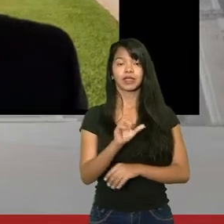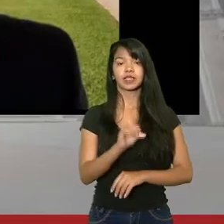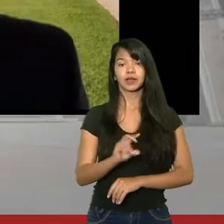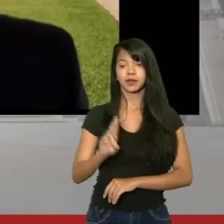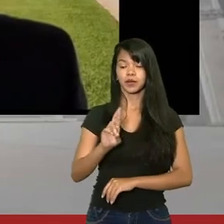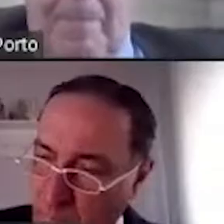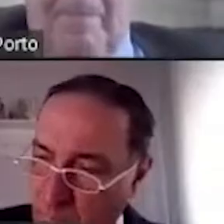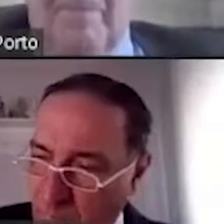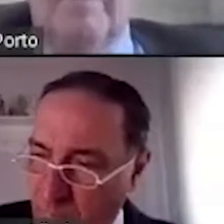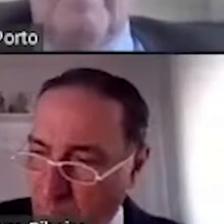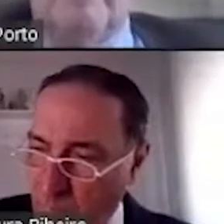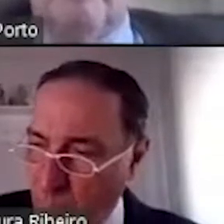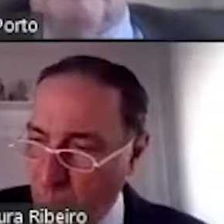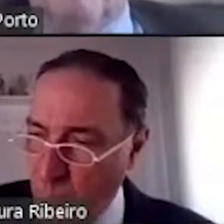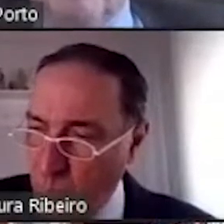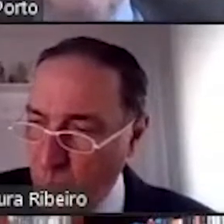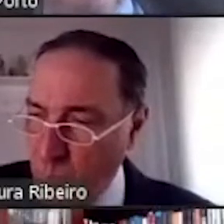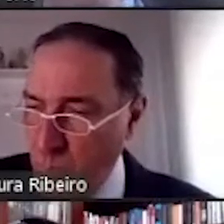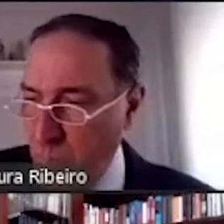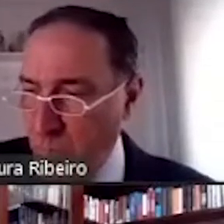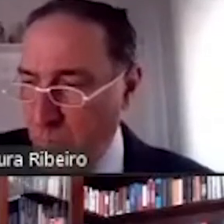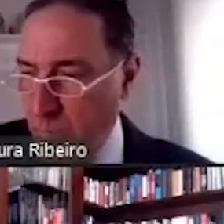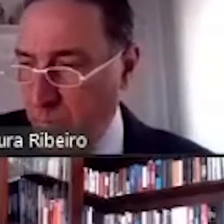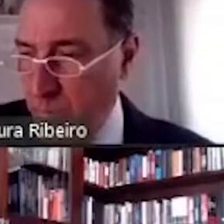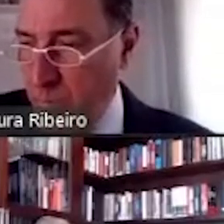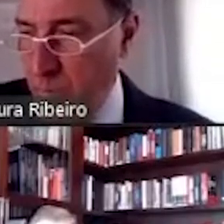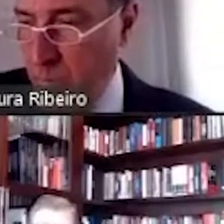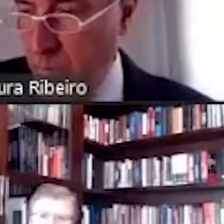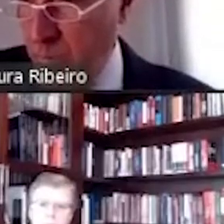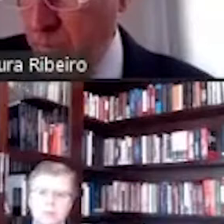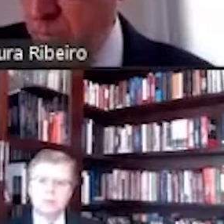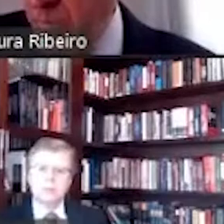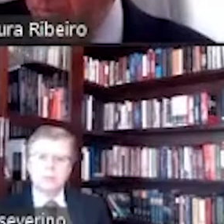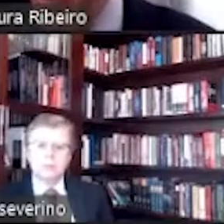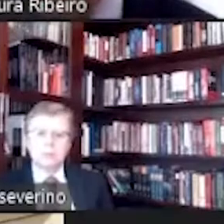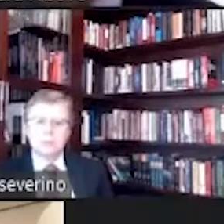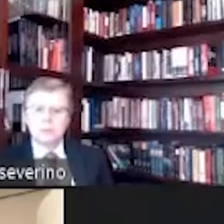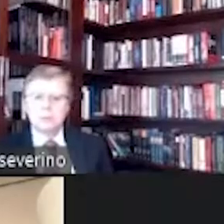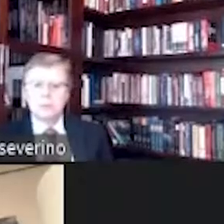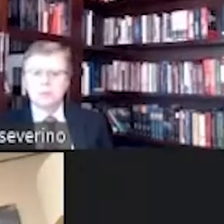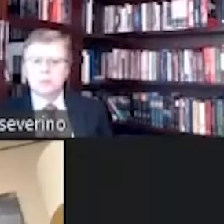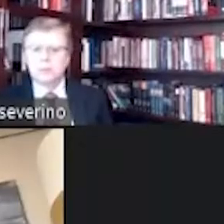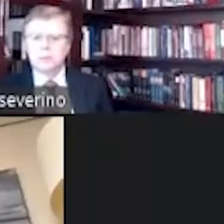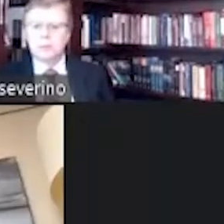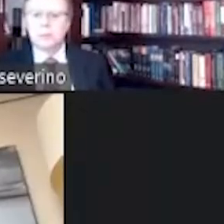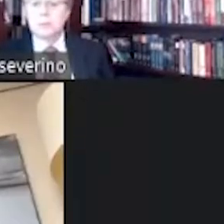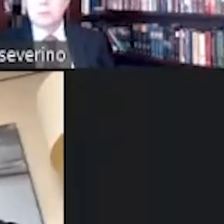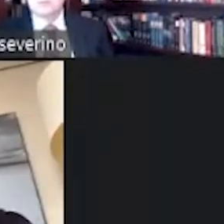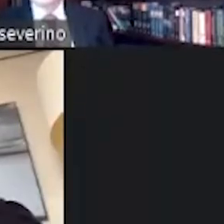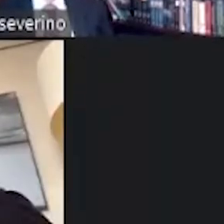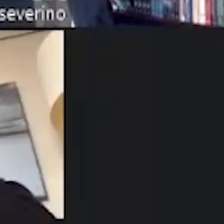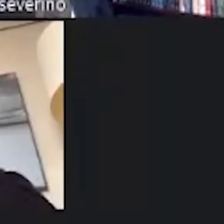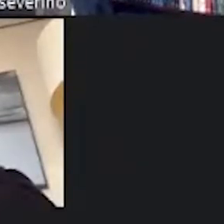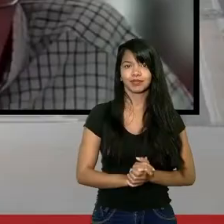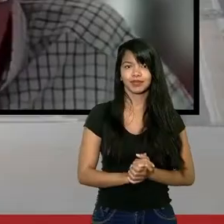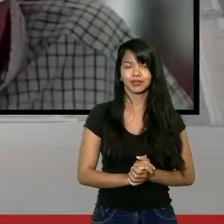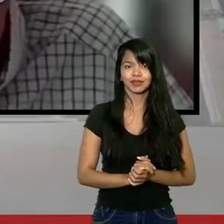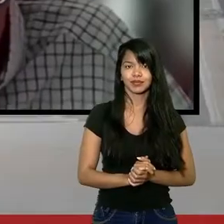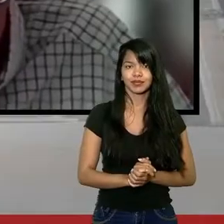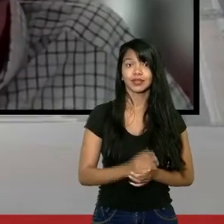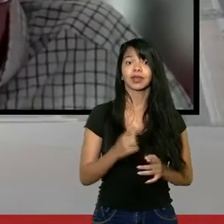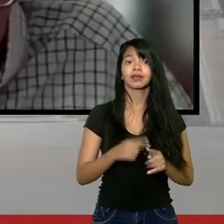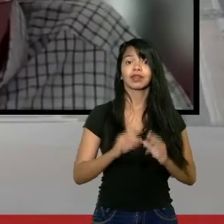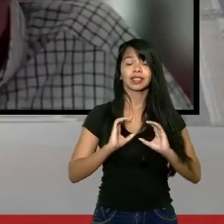pós-pandemia, direito fundamental à saúde, agregação ou desagregação em espaços regionais e mundialização